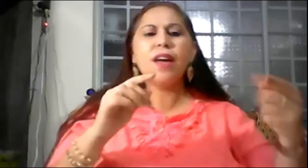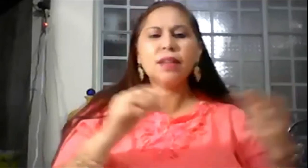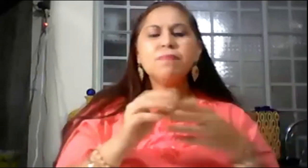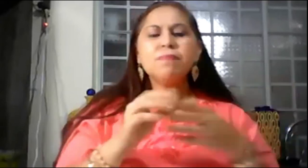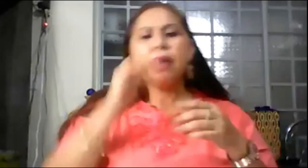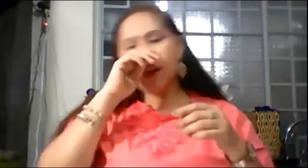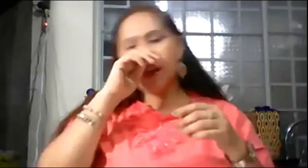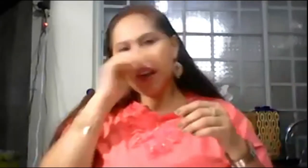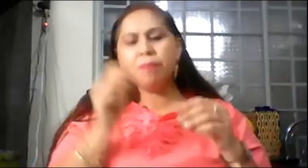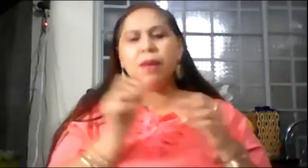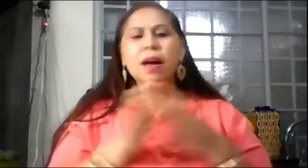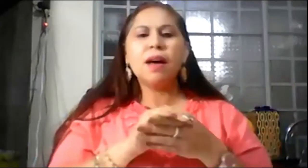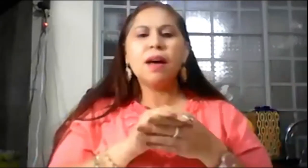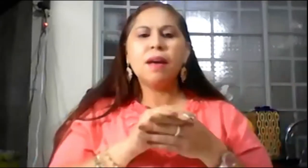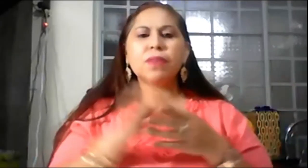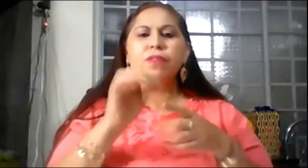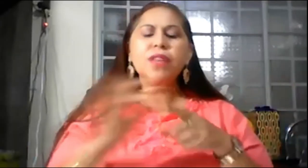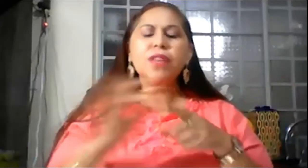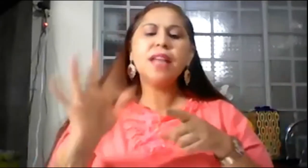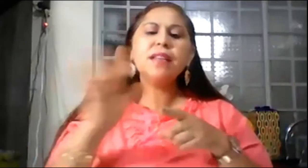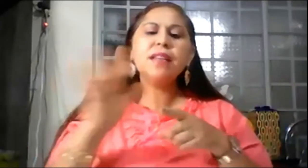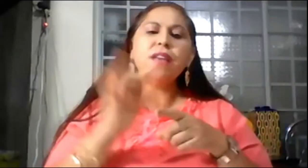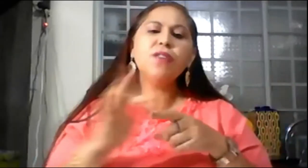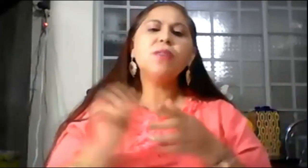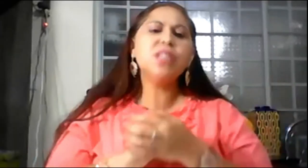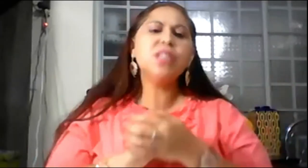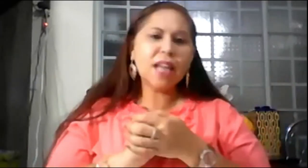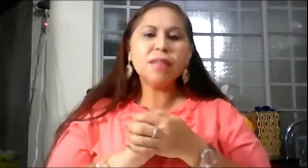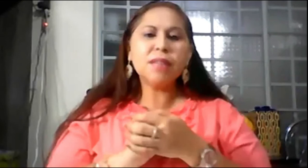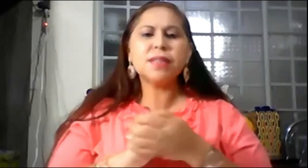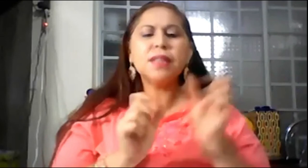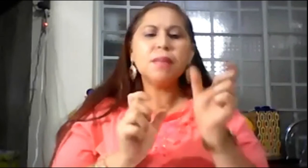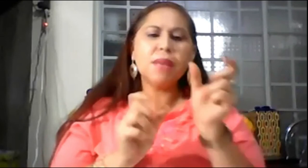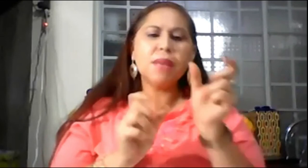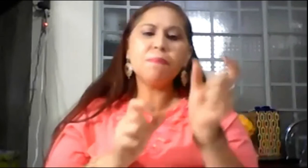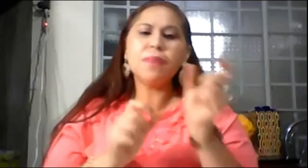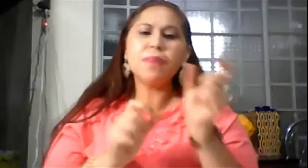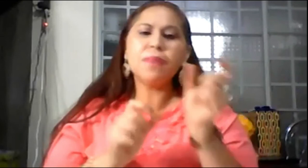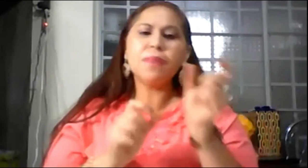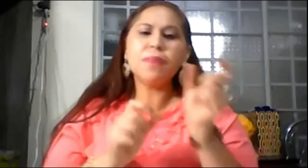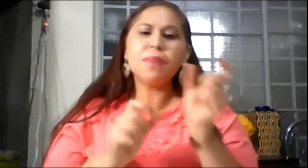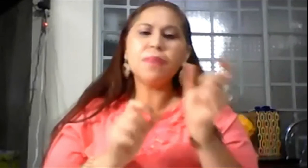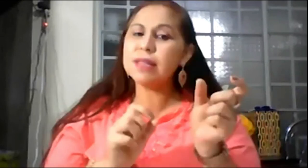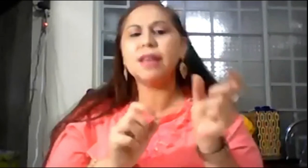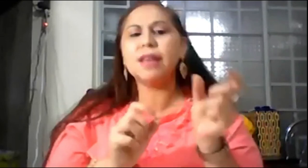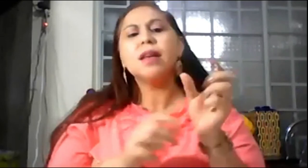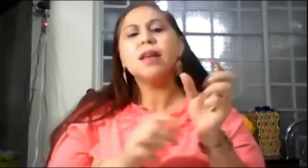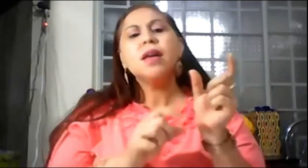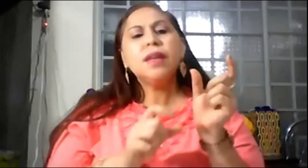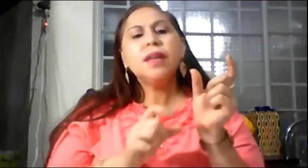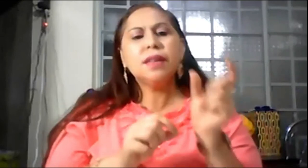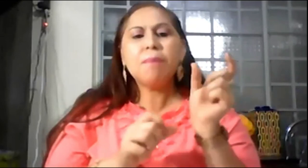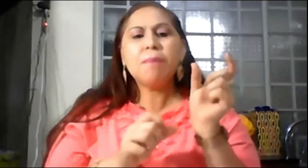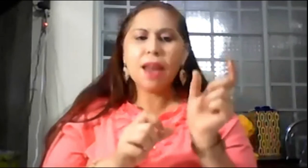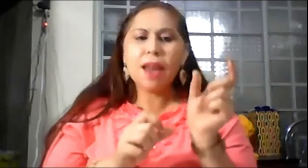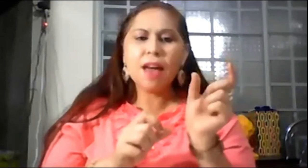equivale a fonética e fonologia da Libras, que também da língua portuguesa, aliás, que